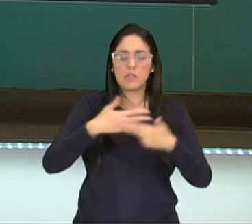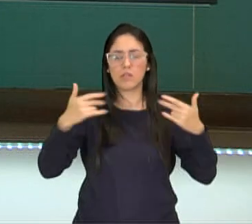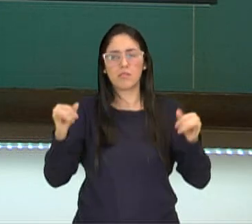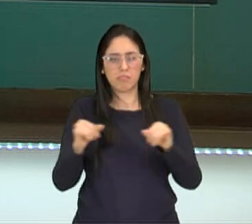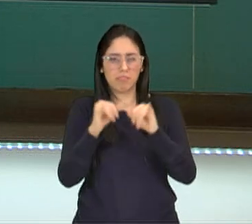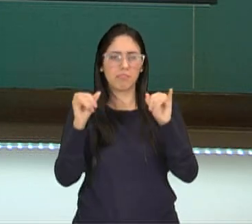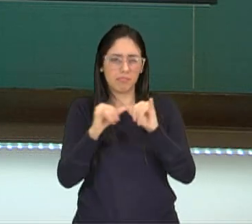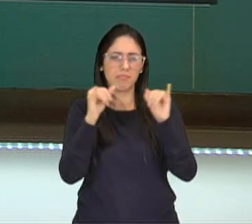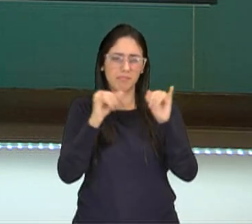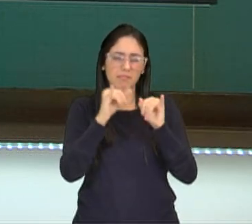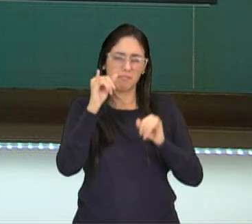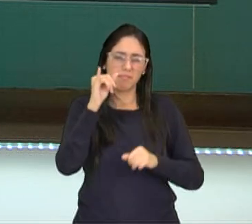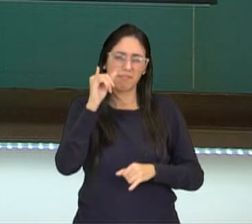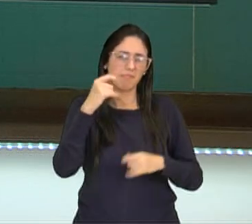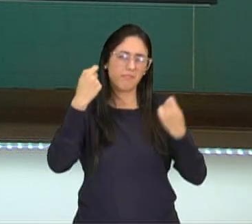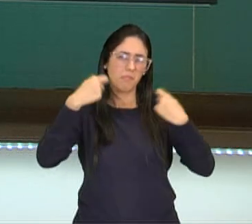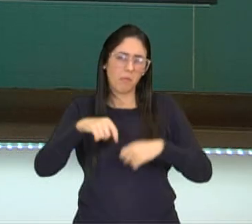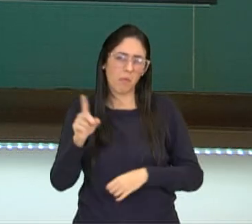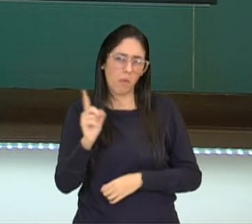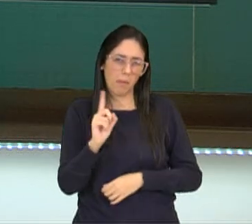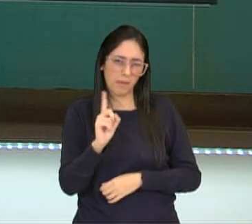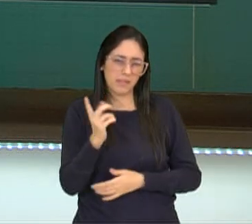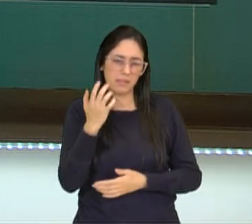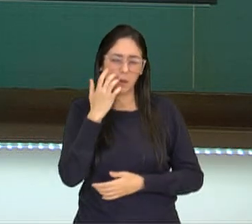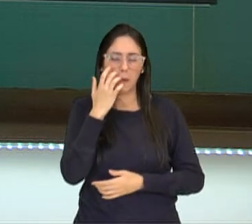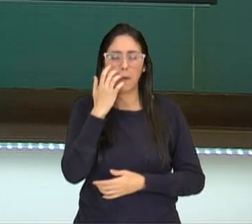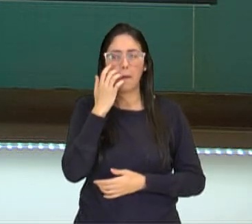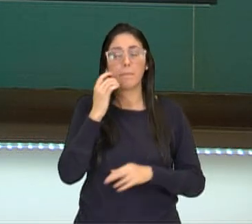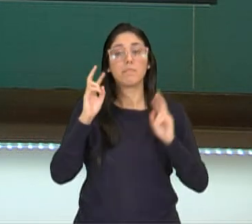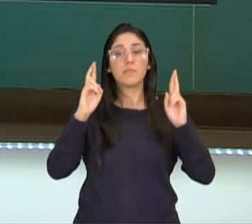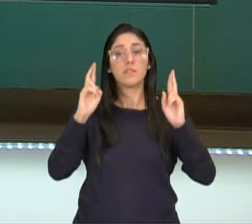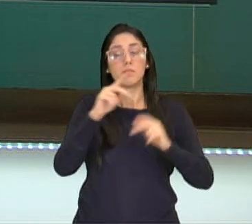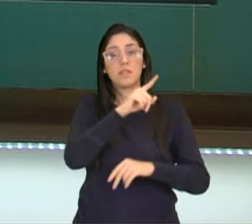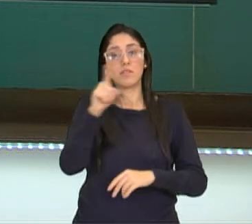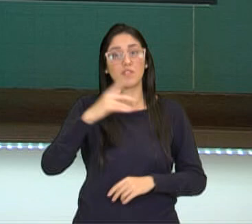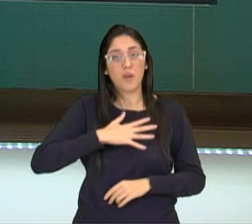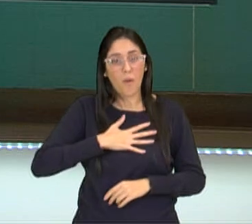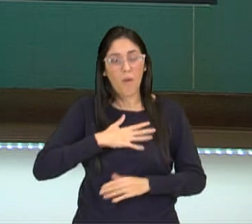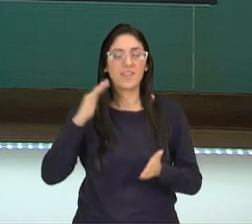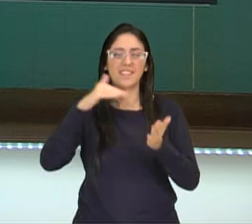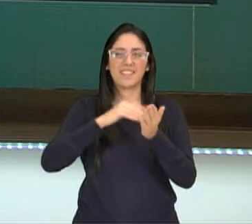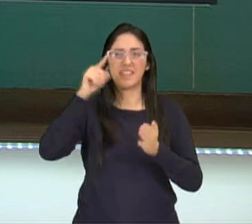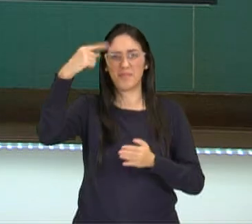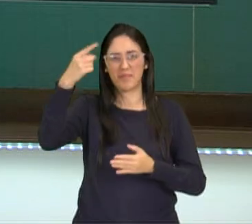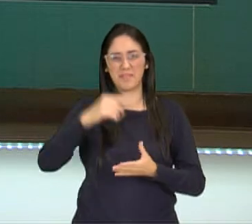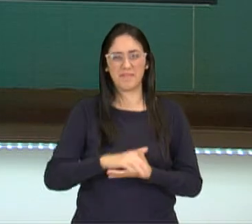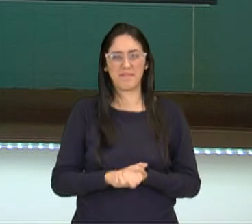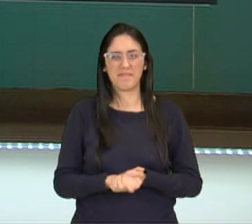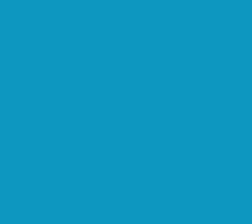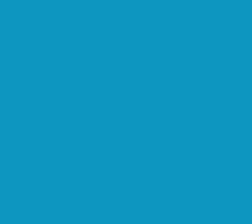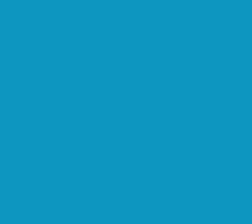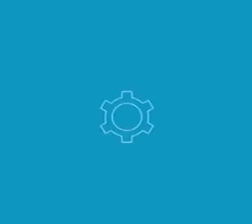que a gente não tem aquela necessidade que é o nosso desejo. Espero que vocês tenham gostado e até breve.